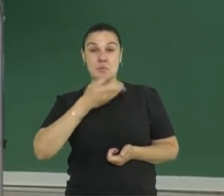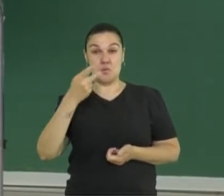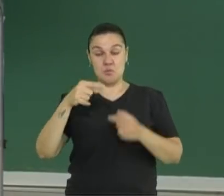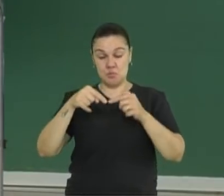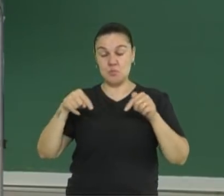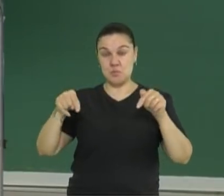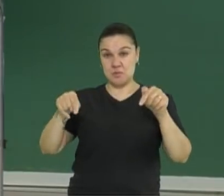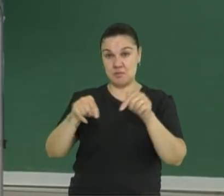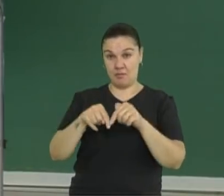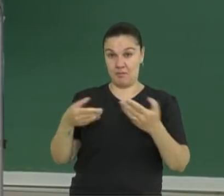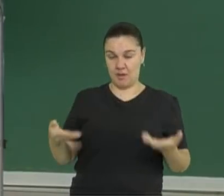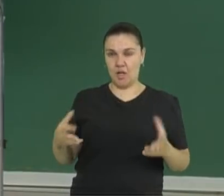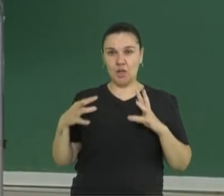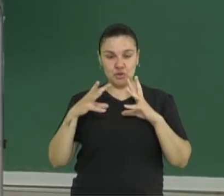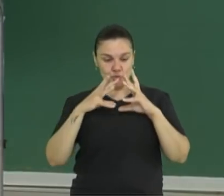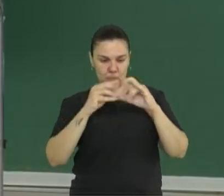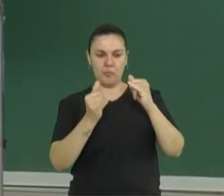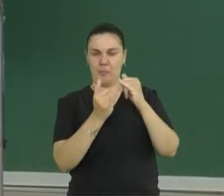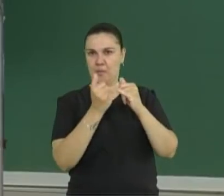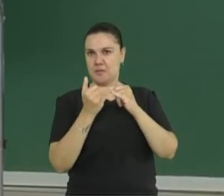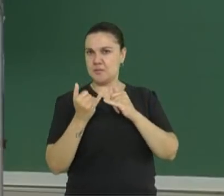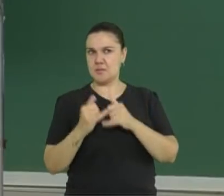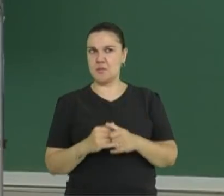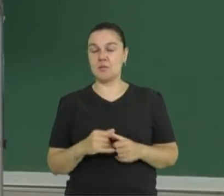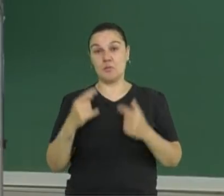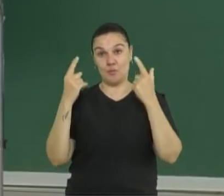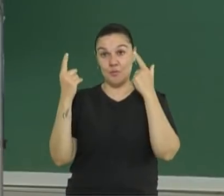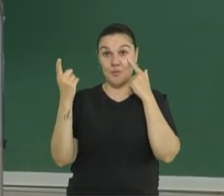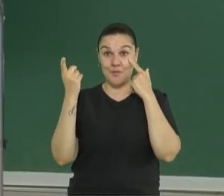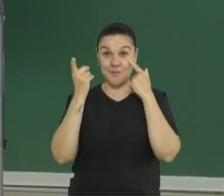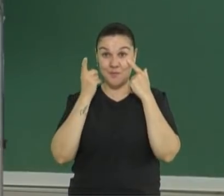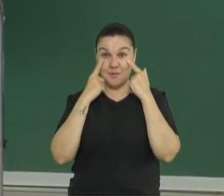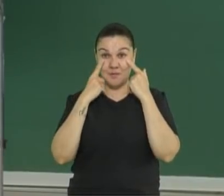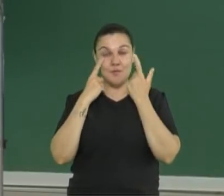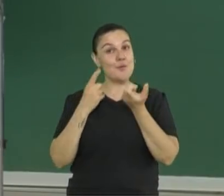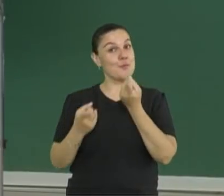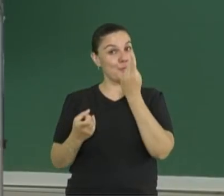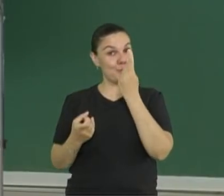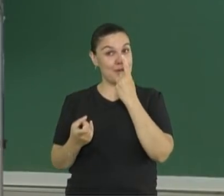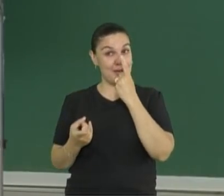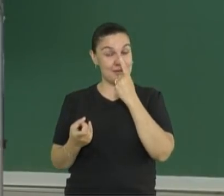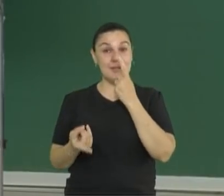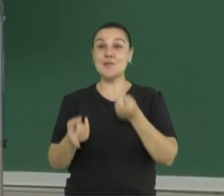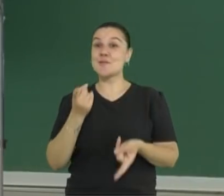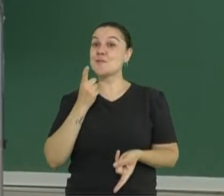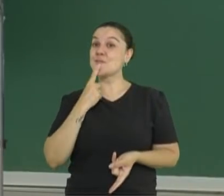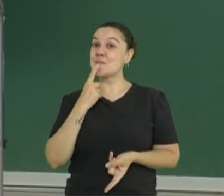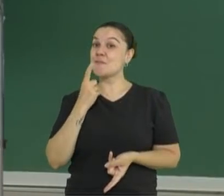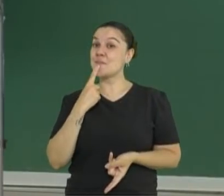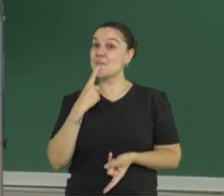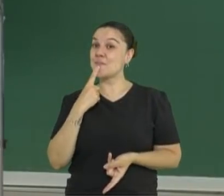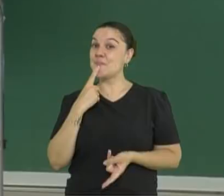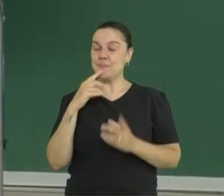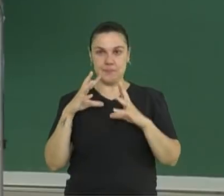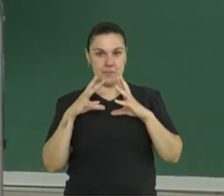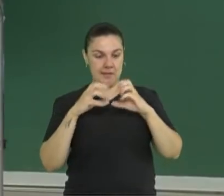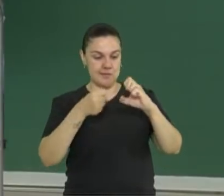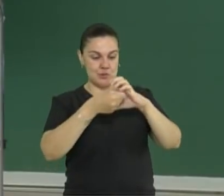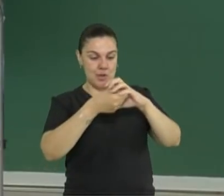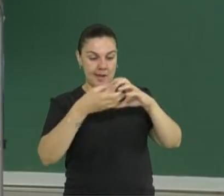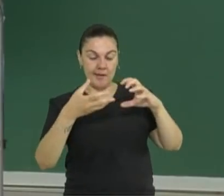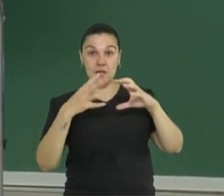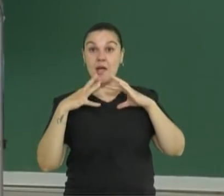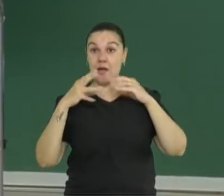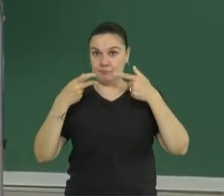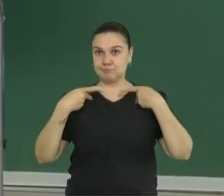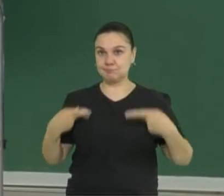você tem? Então, todos nós somos parecidos. 2 olhos, um nariz, uma boca. Isso são características da